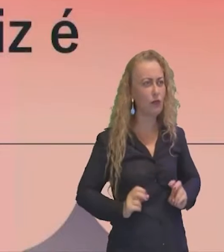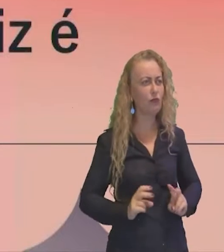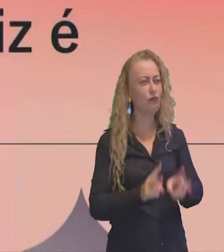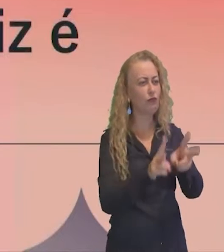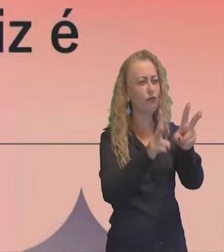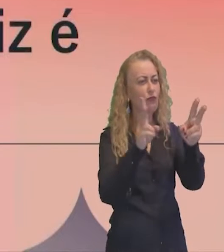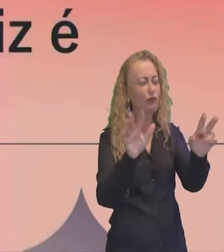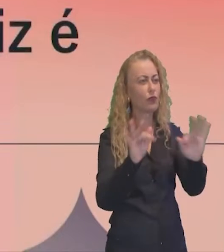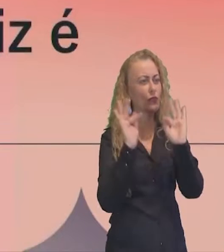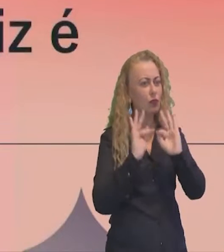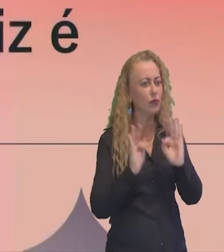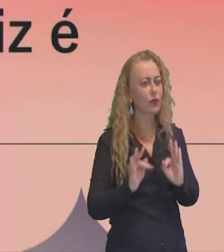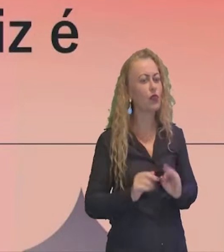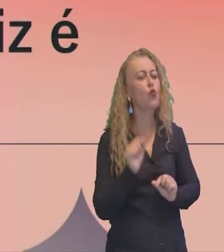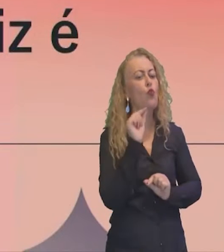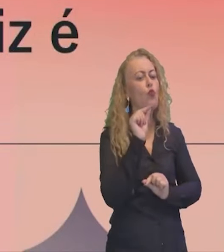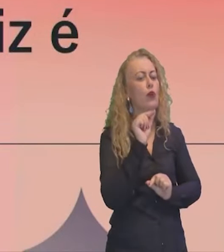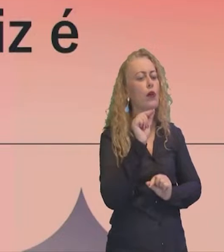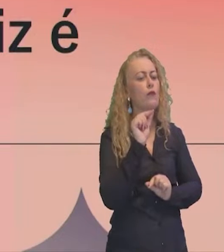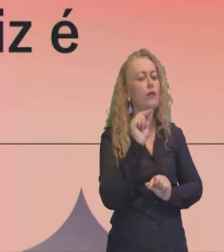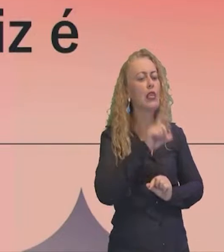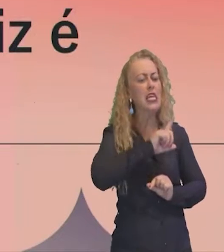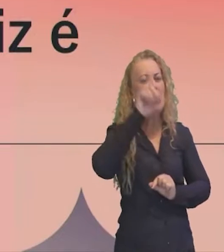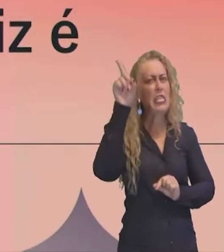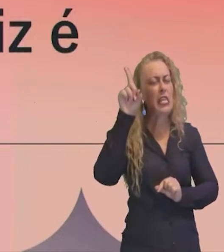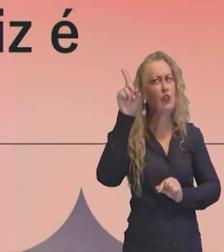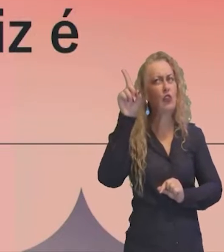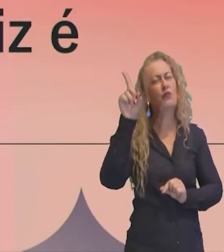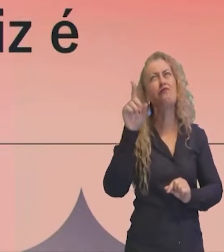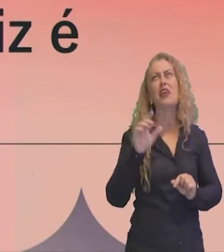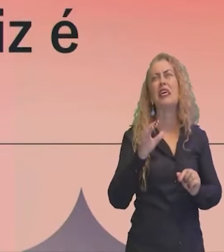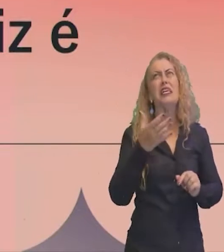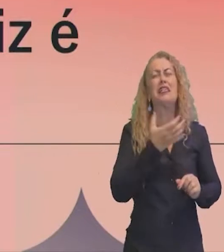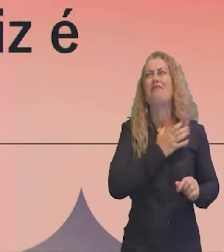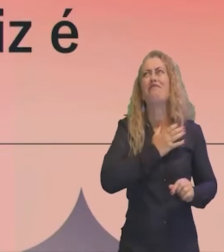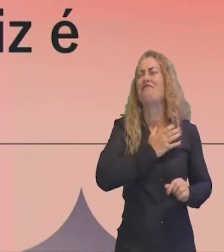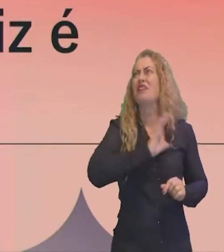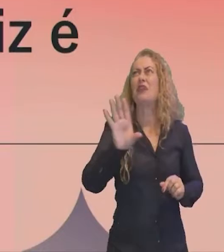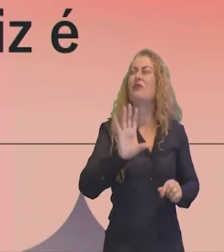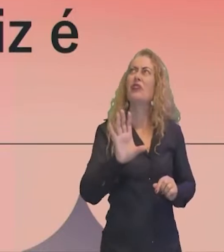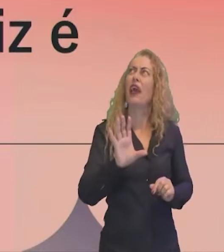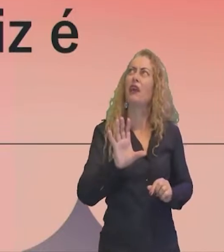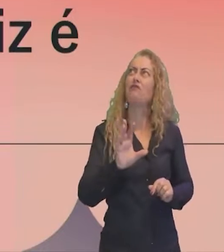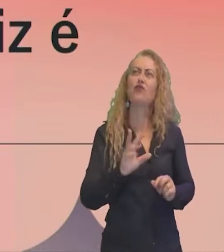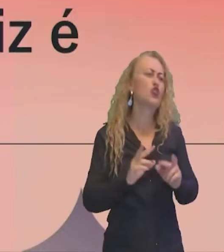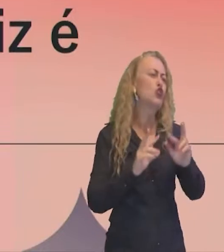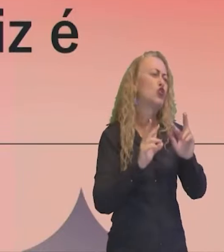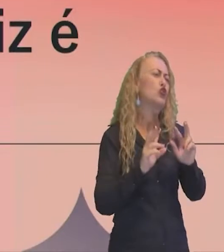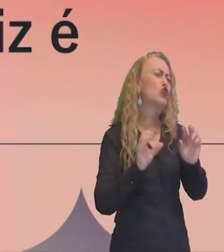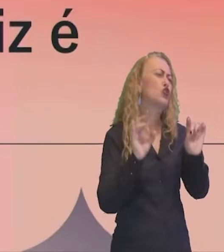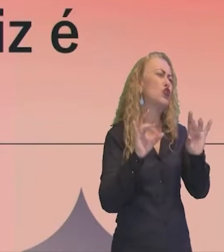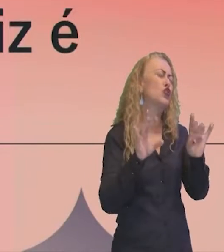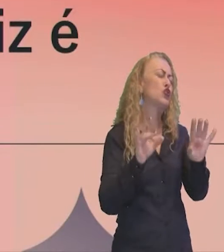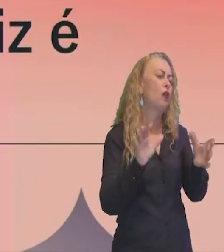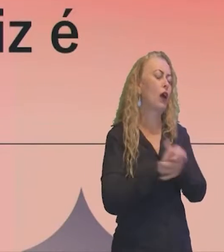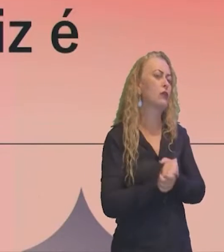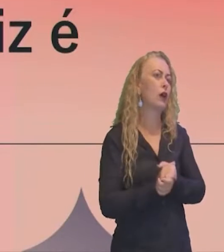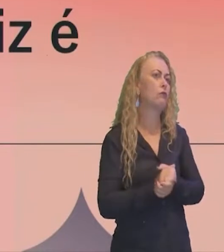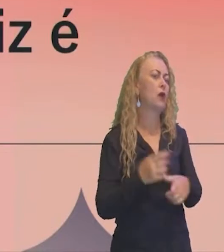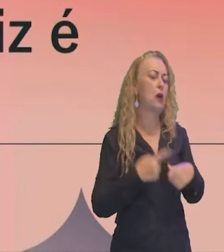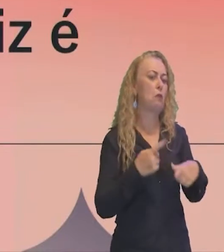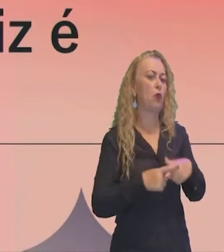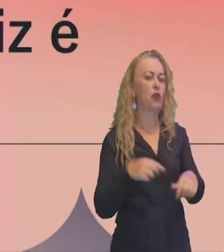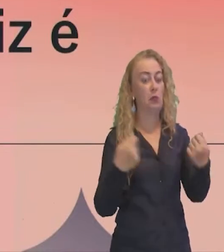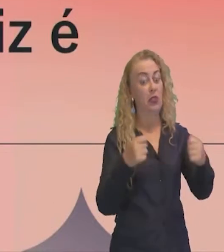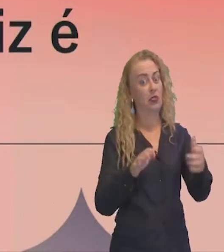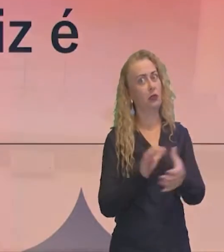segredo de um casamento feliz. Deus não quer que ninguém fique casado só por ficar casado. Deus não quer. Uma vez alguém disse: pastor, lá em